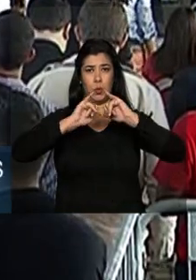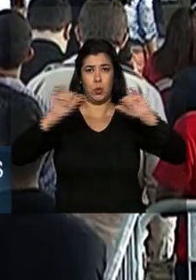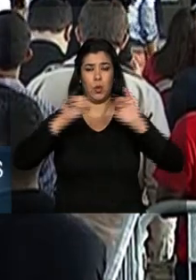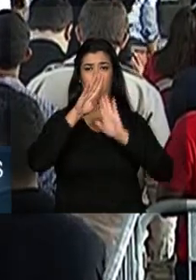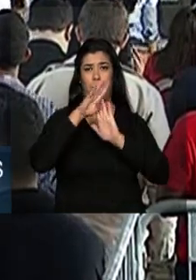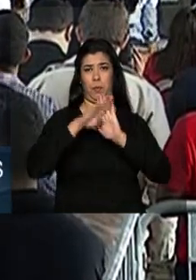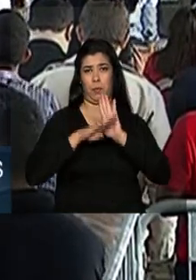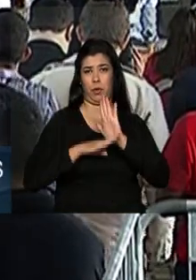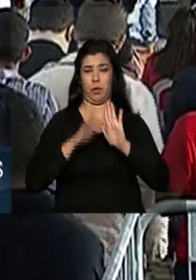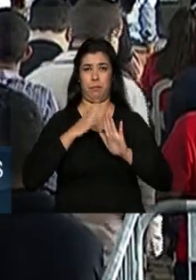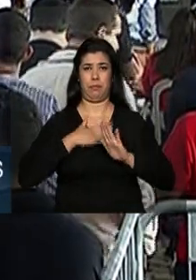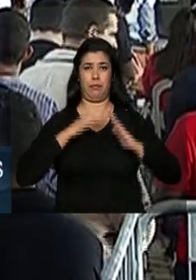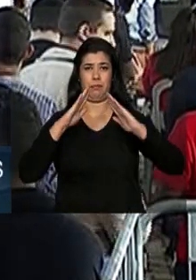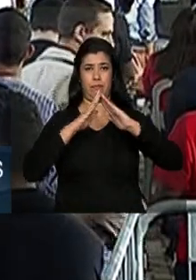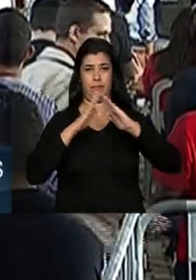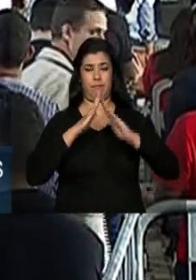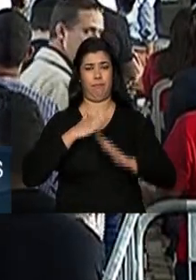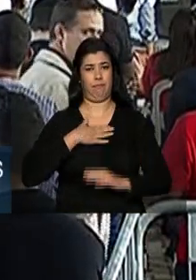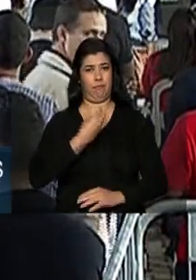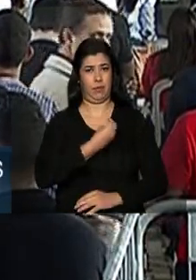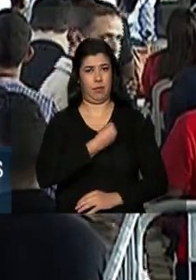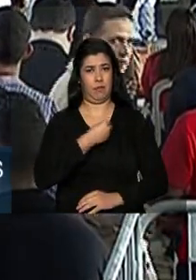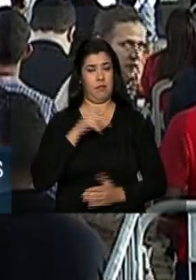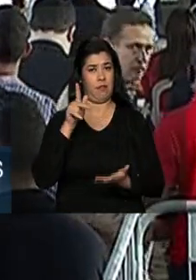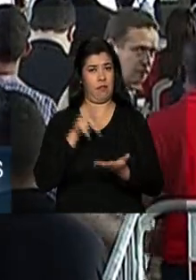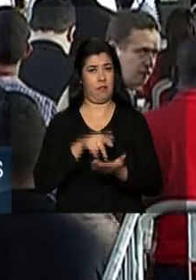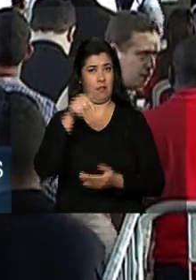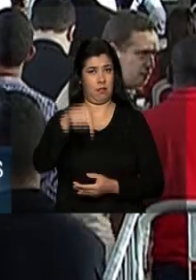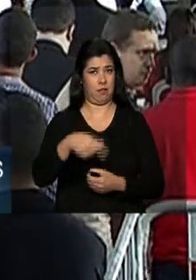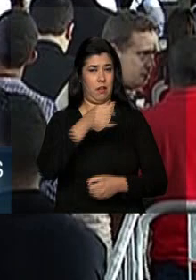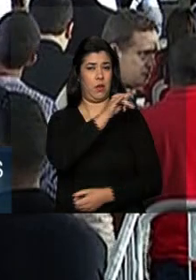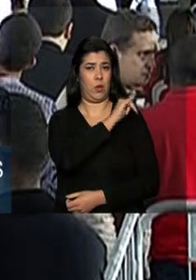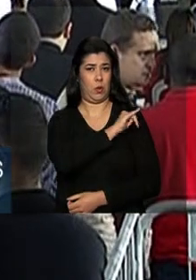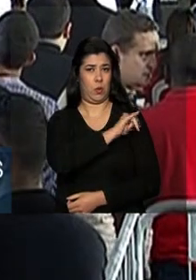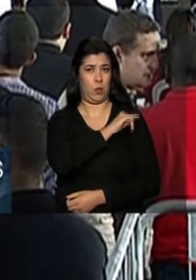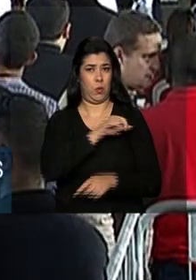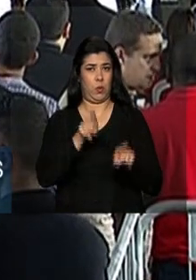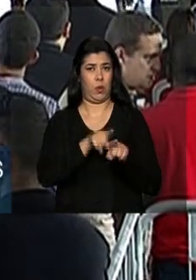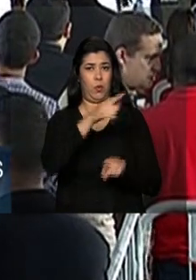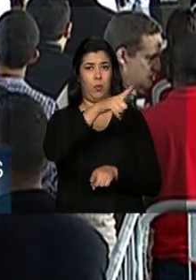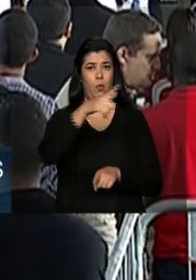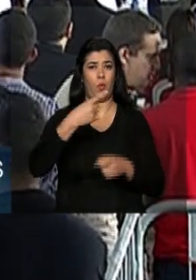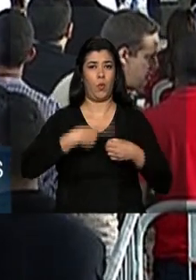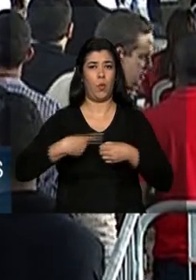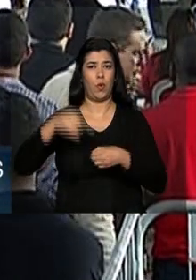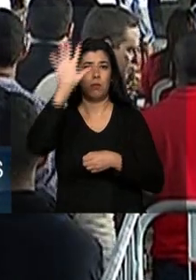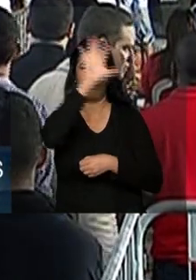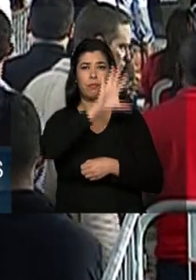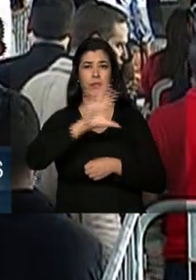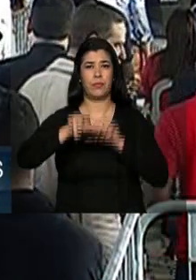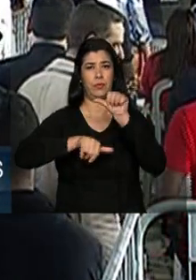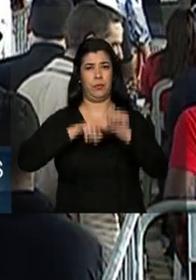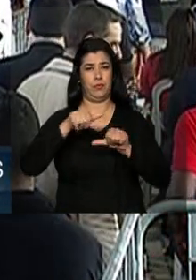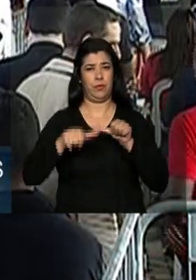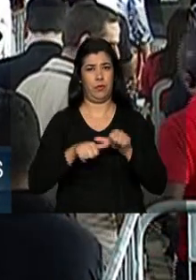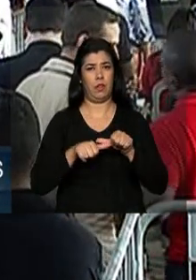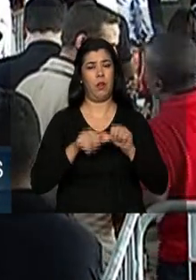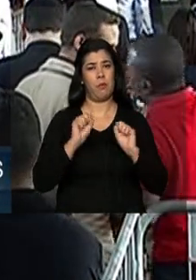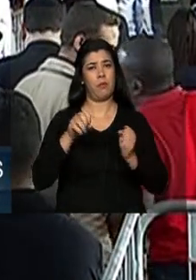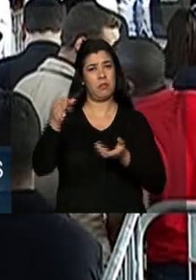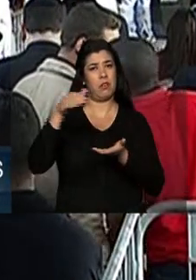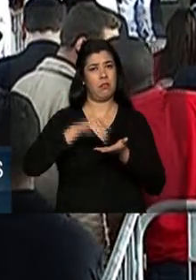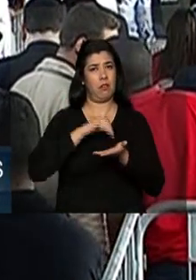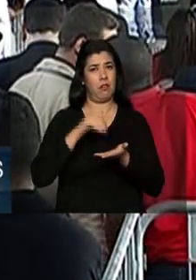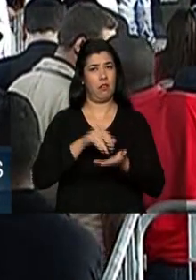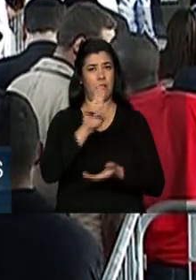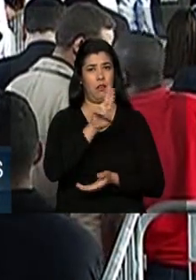Vida, essa realidade no Rio de Janeiro e no Brasil começou a mudar. A gente tinha um déficit aqui, a Inês, pode ser que eu arredonde demais os